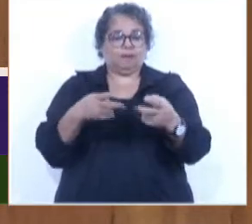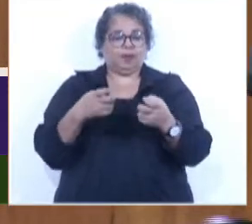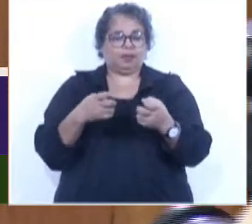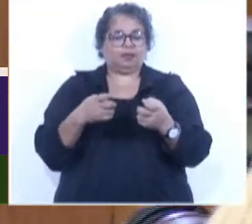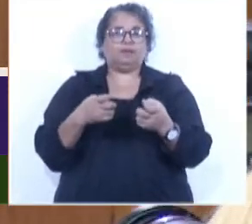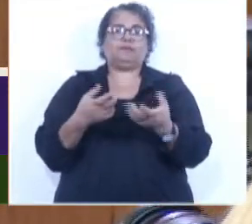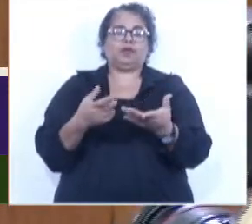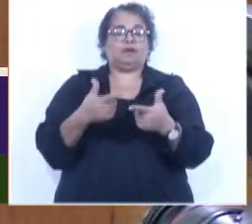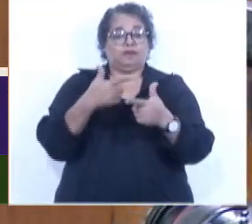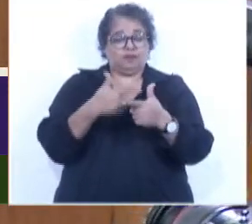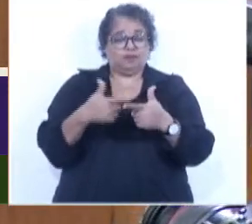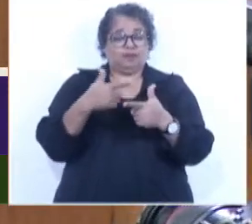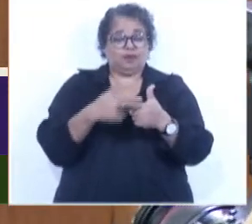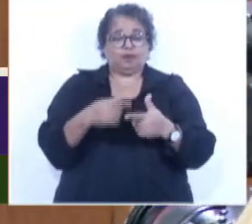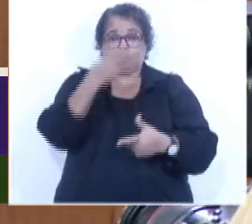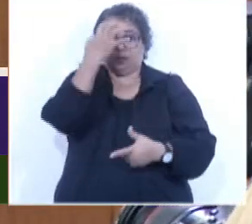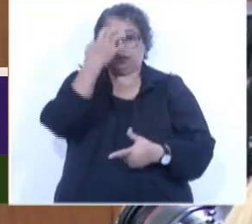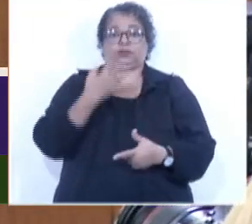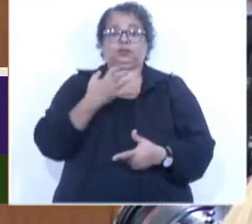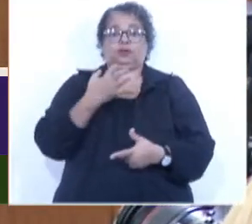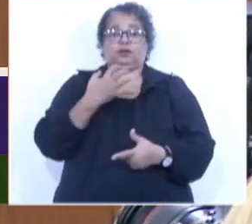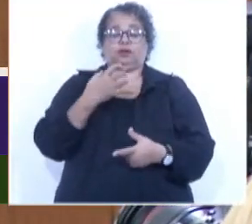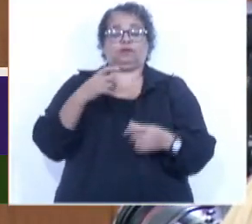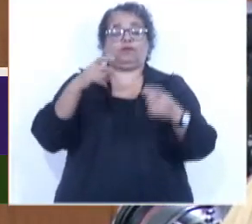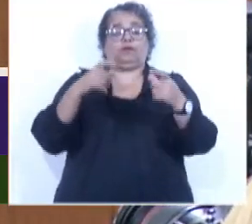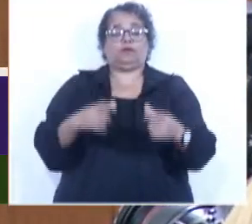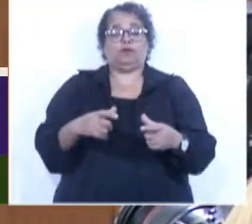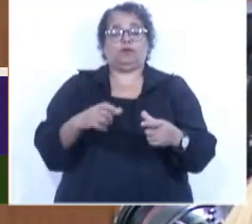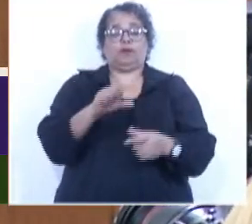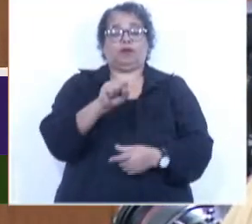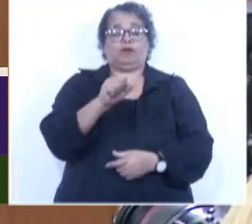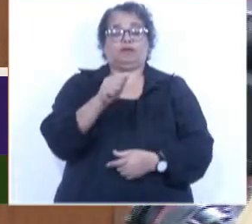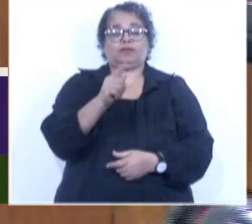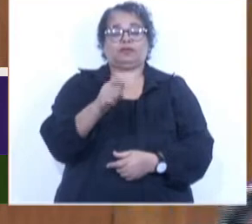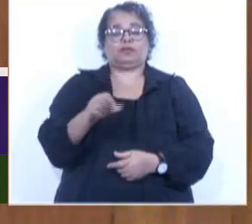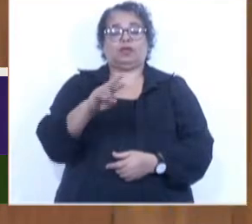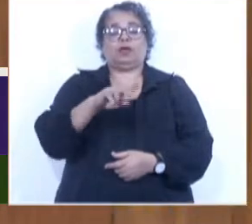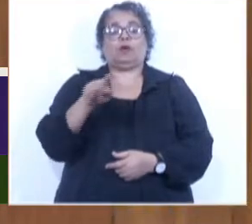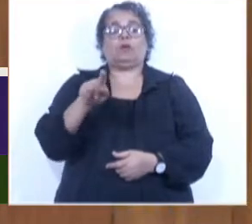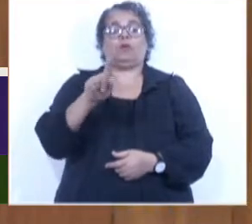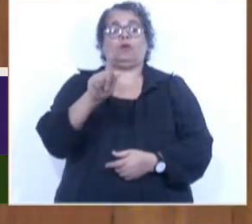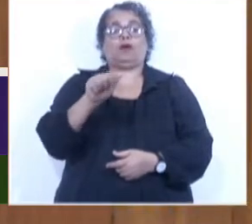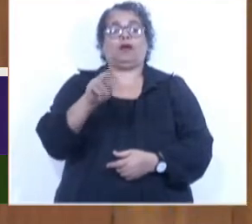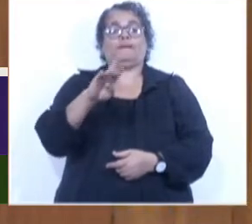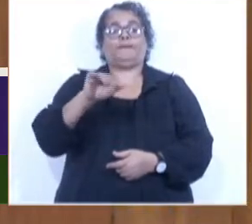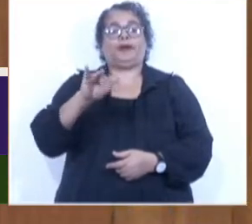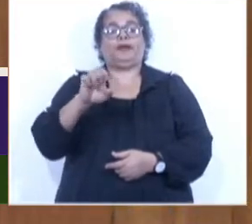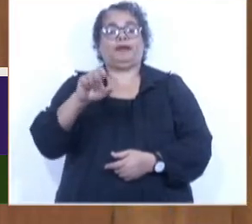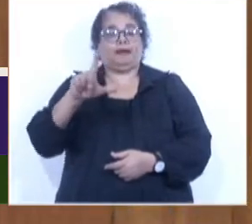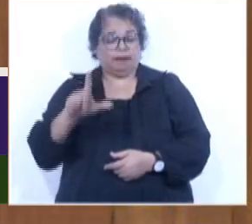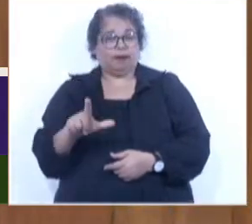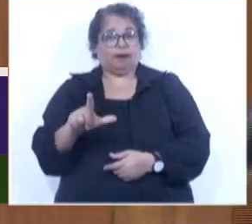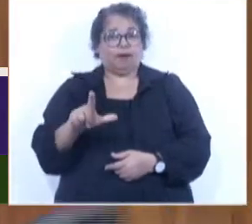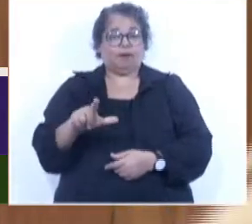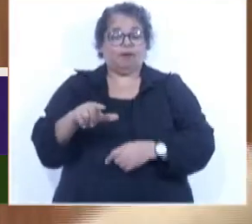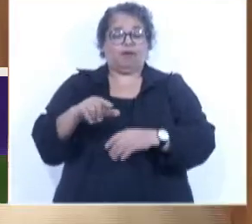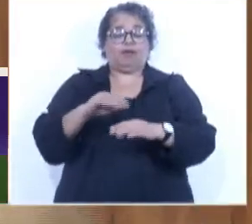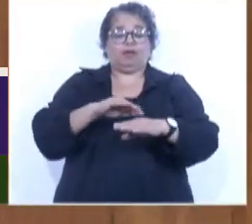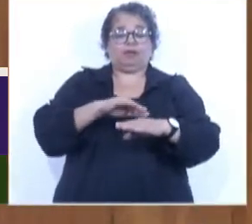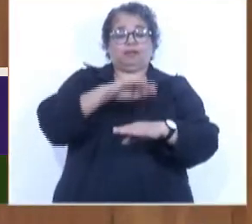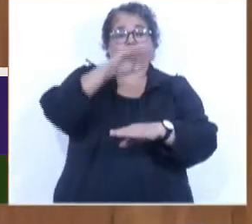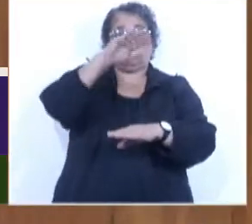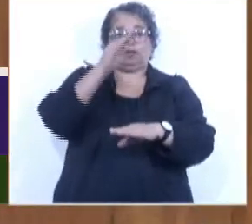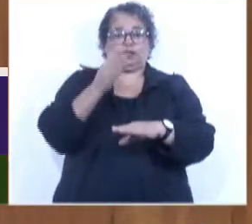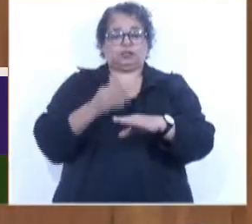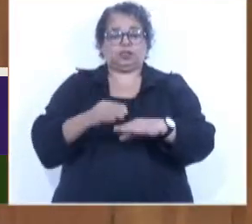urgente no bairro São Gabriel na Avenida Serra do espinhaço uma importante via do